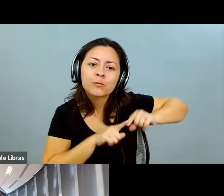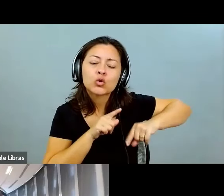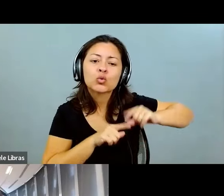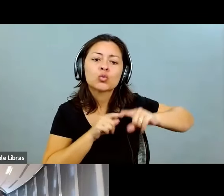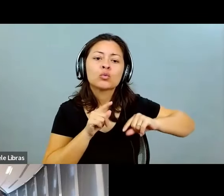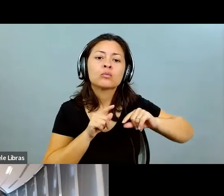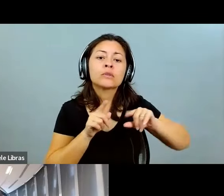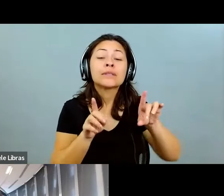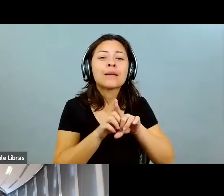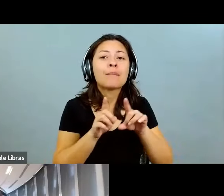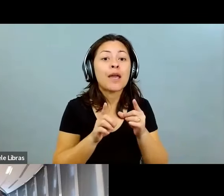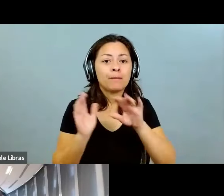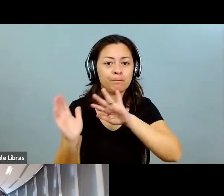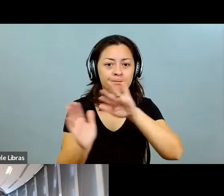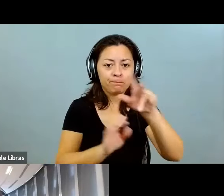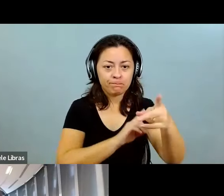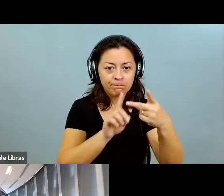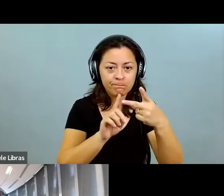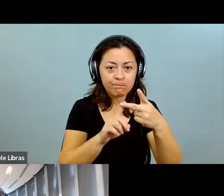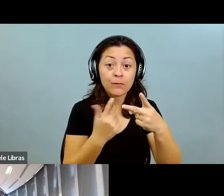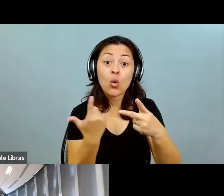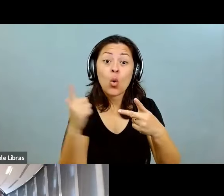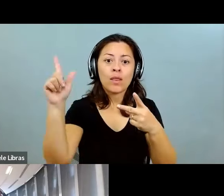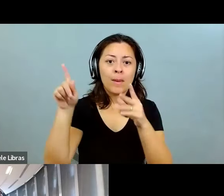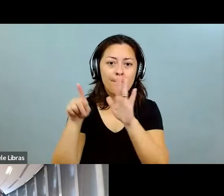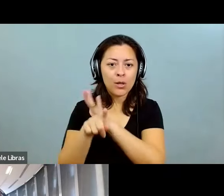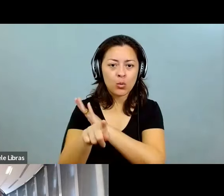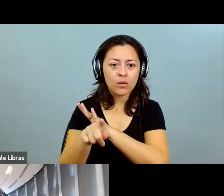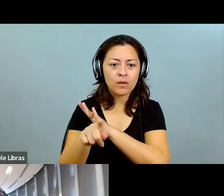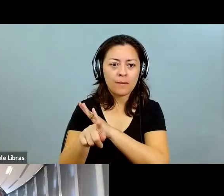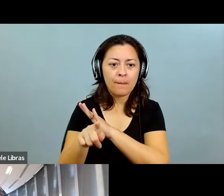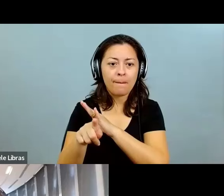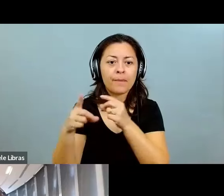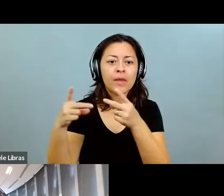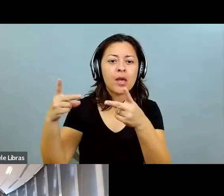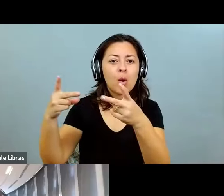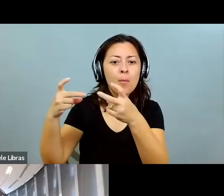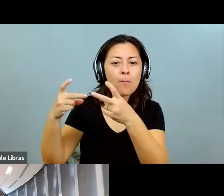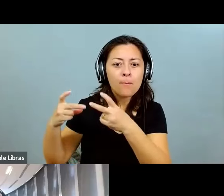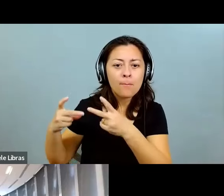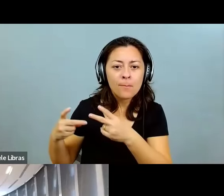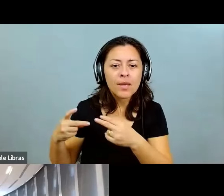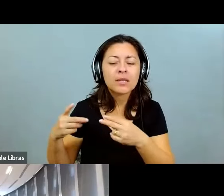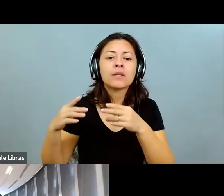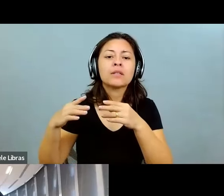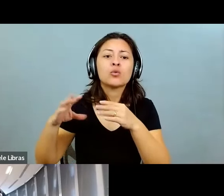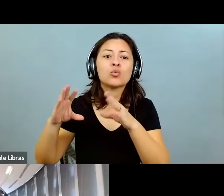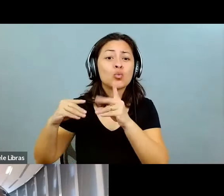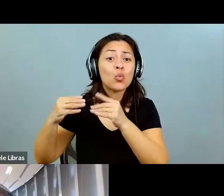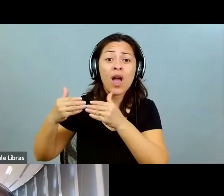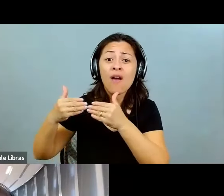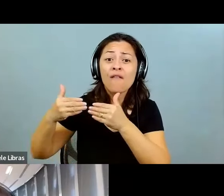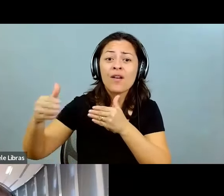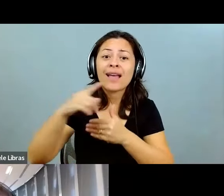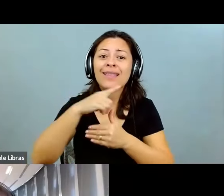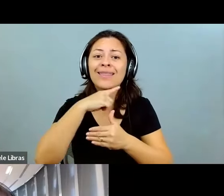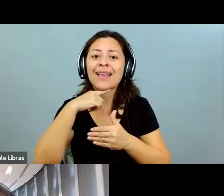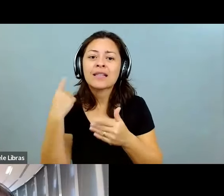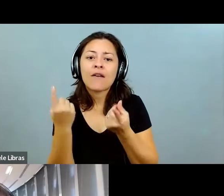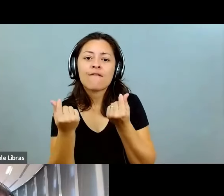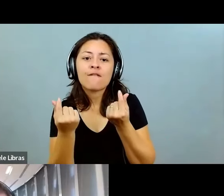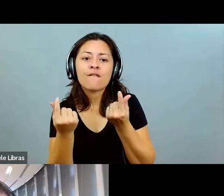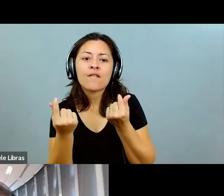de mercado assim não tanto específica de slc né a gente tem observado Farmer Cell avançando n atrasado em relação ao ano passado